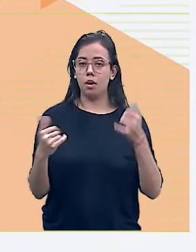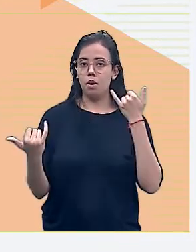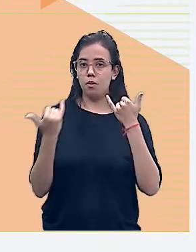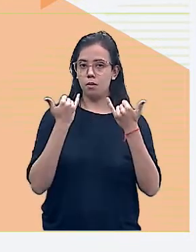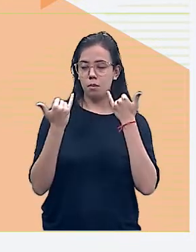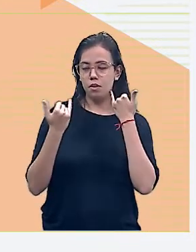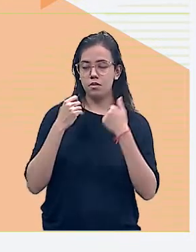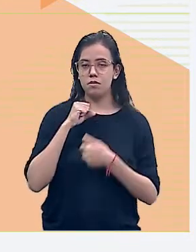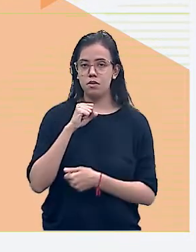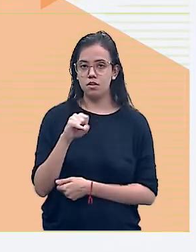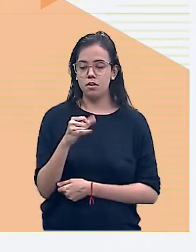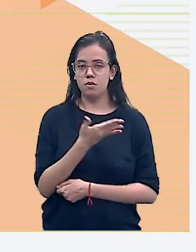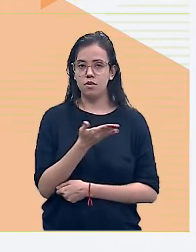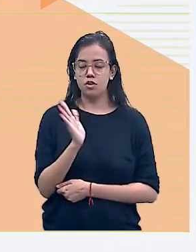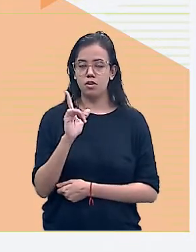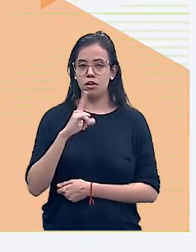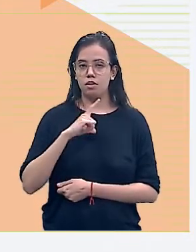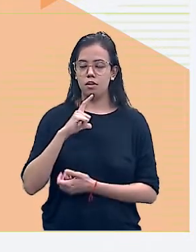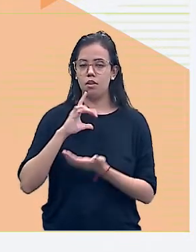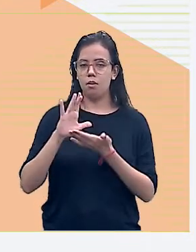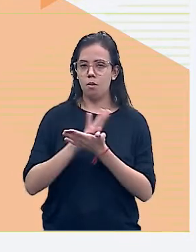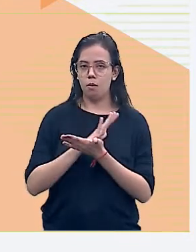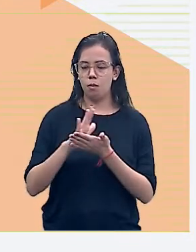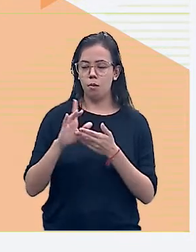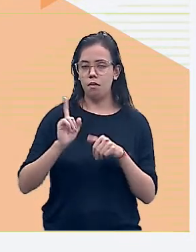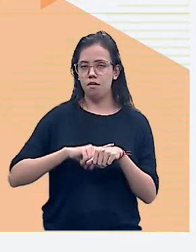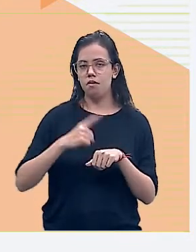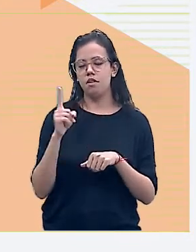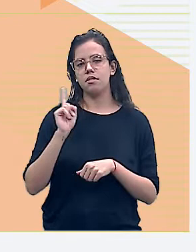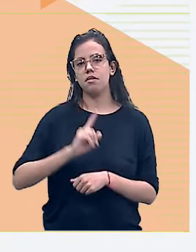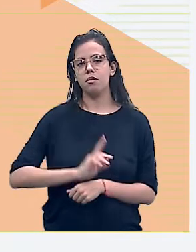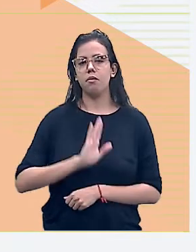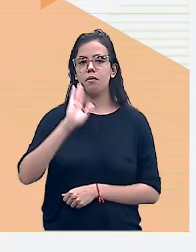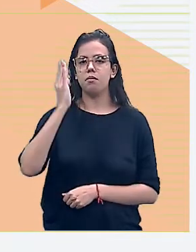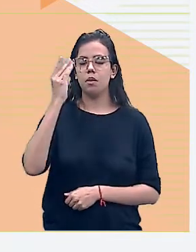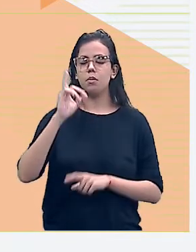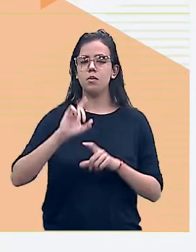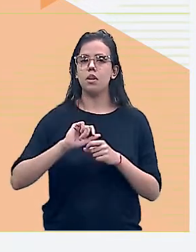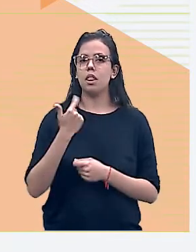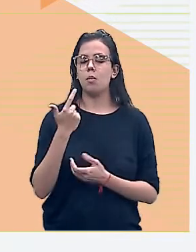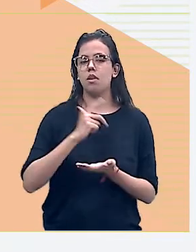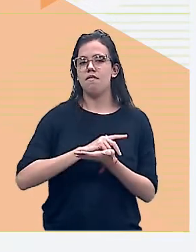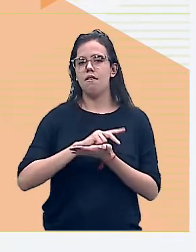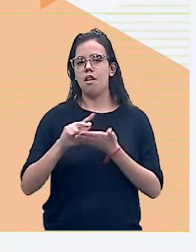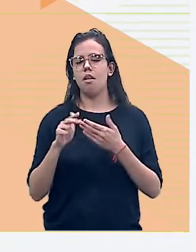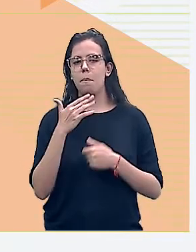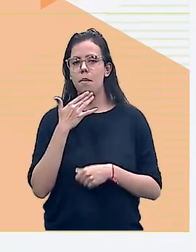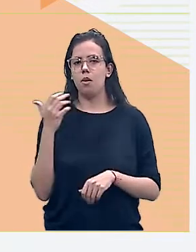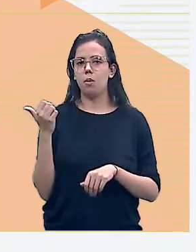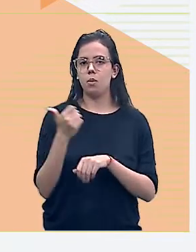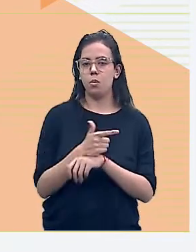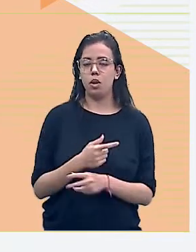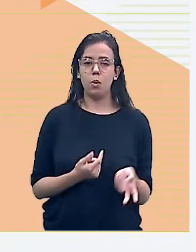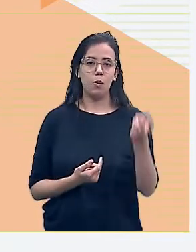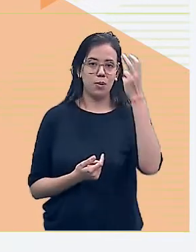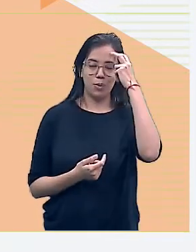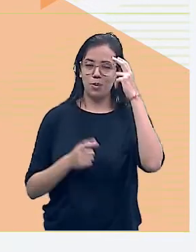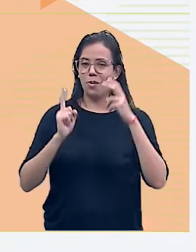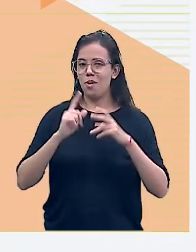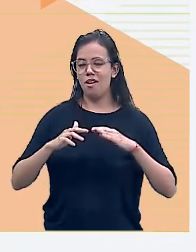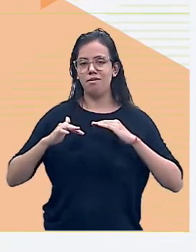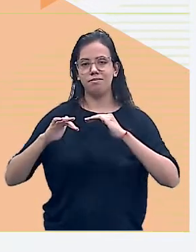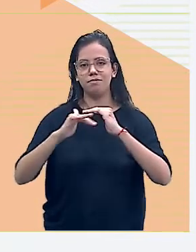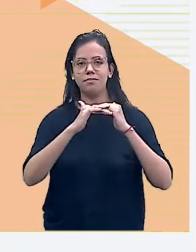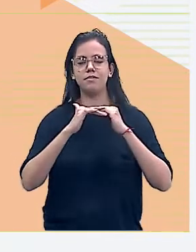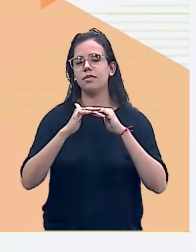informação se você já tiver alguma vez é uma informação falsa não existe um repertório o melhor do que o outro cultura é